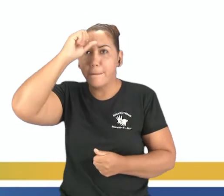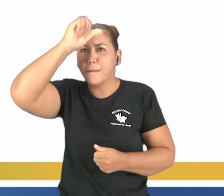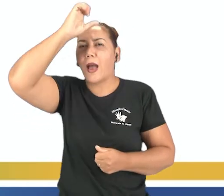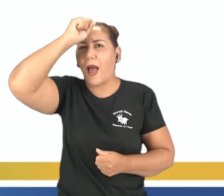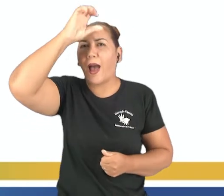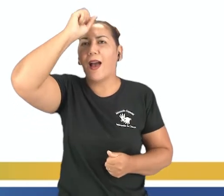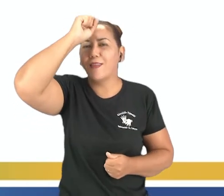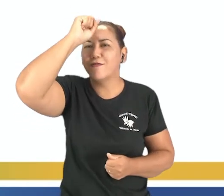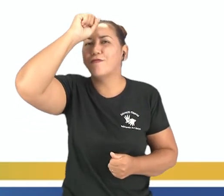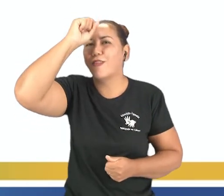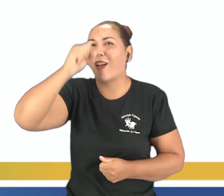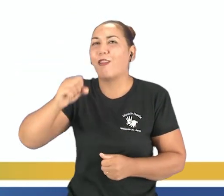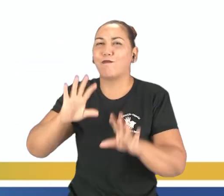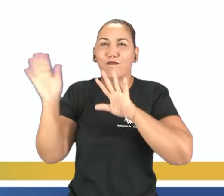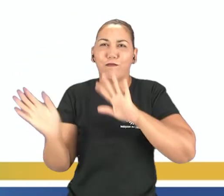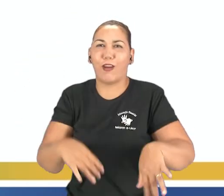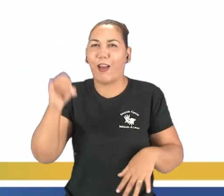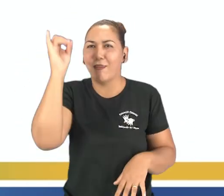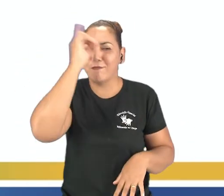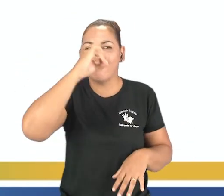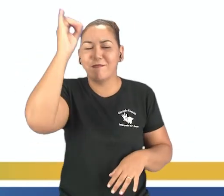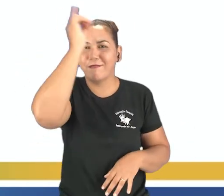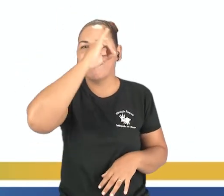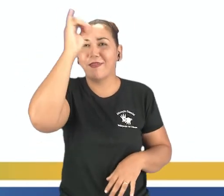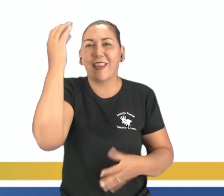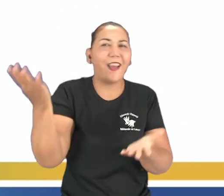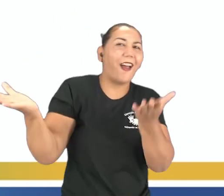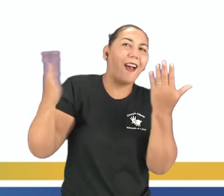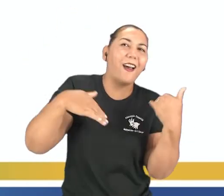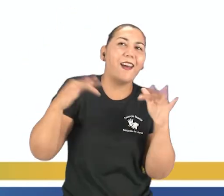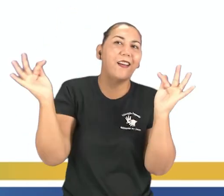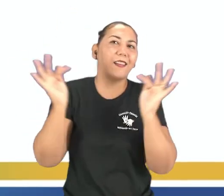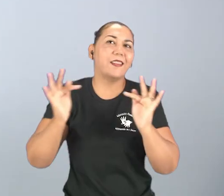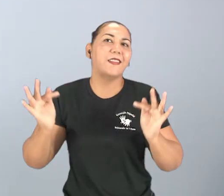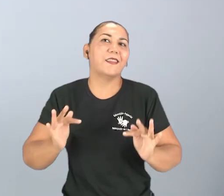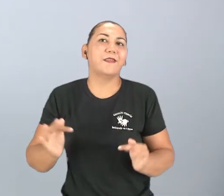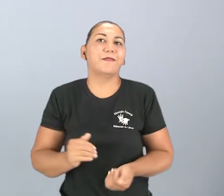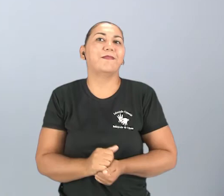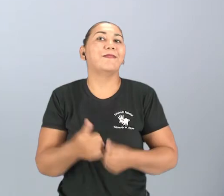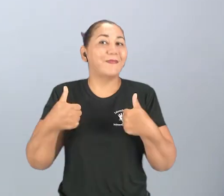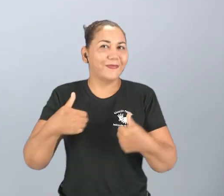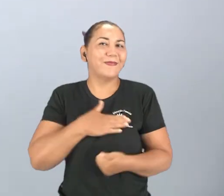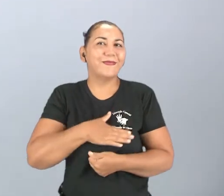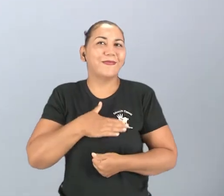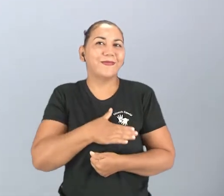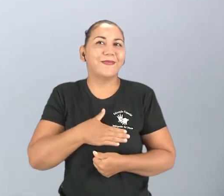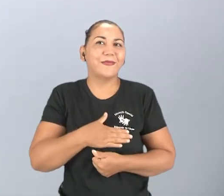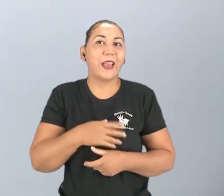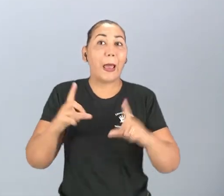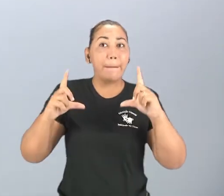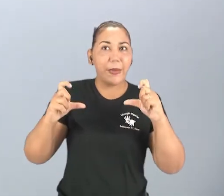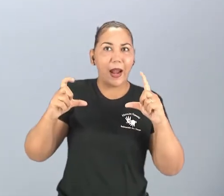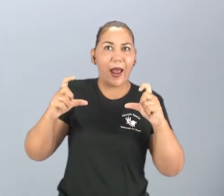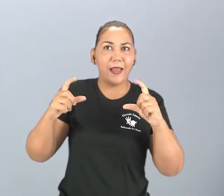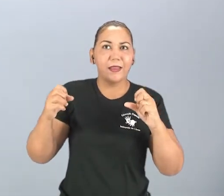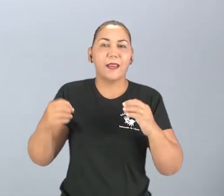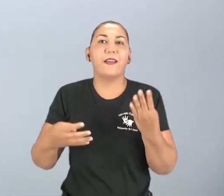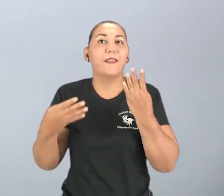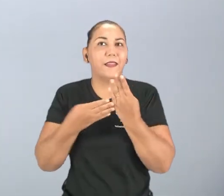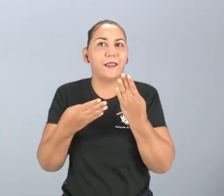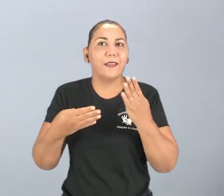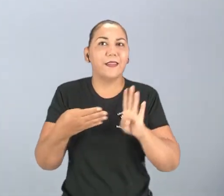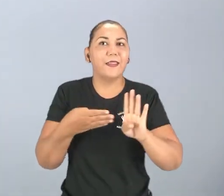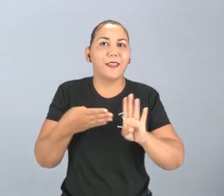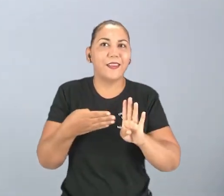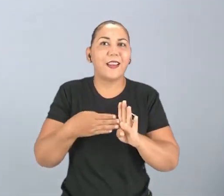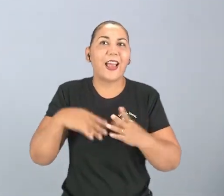deixa de bobeira. Vem ser feliz. Gostaram? Printa, vai lá na plataforma e canta